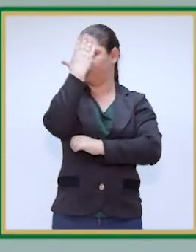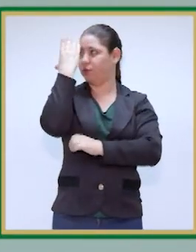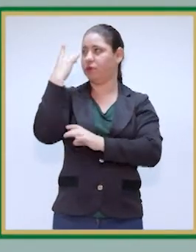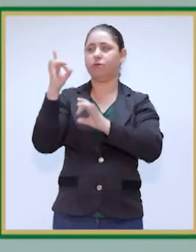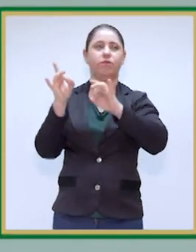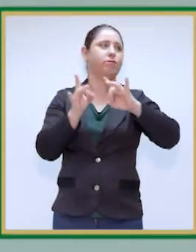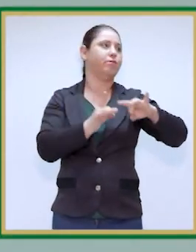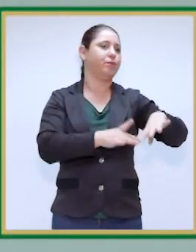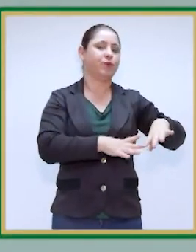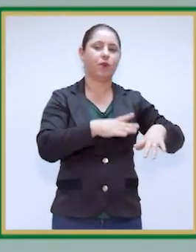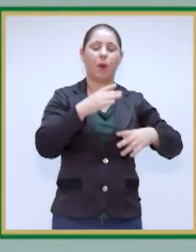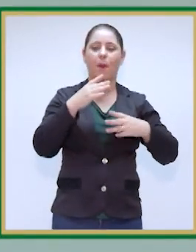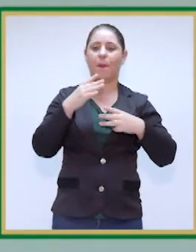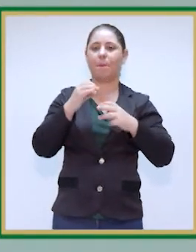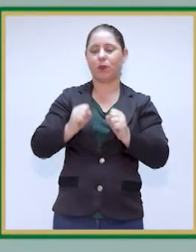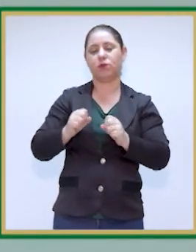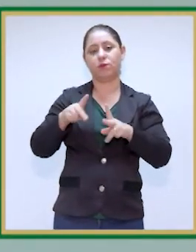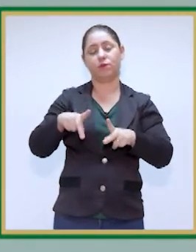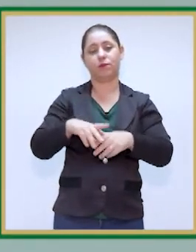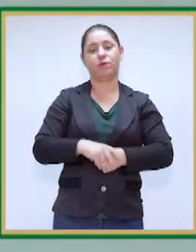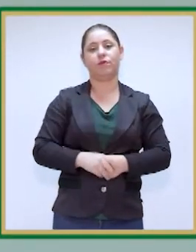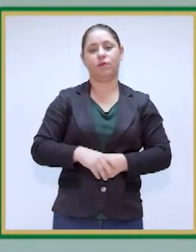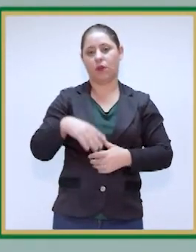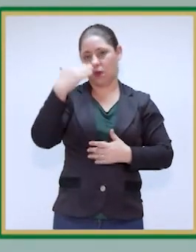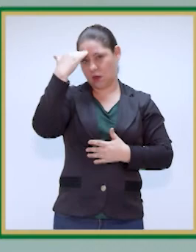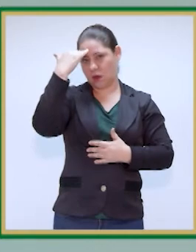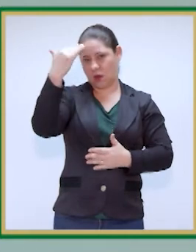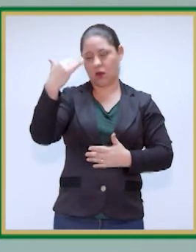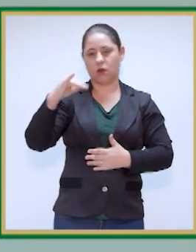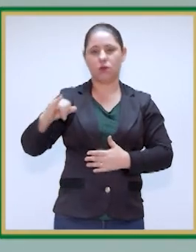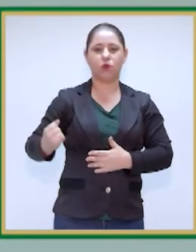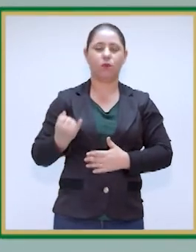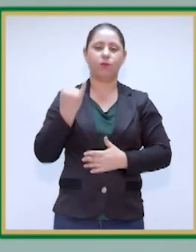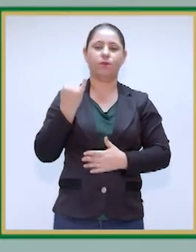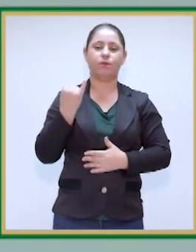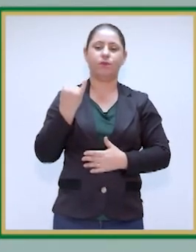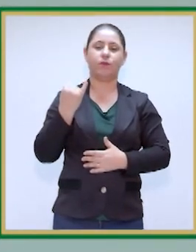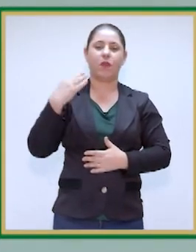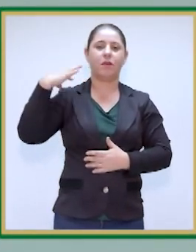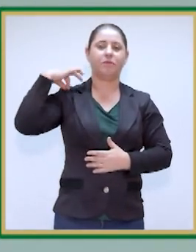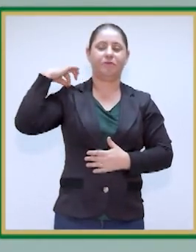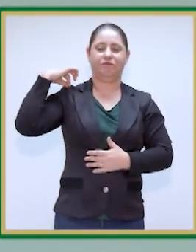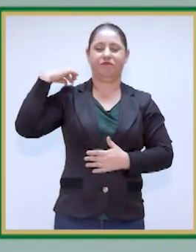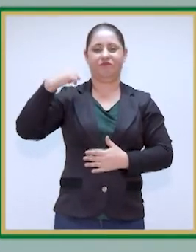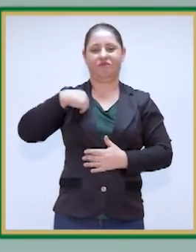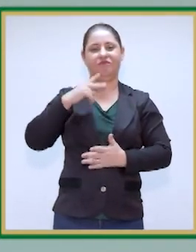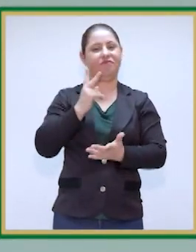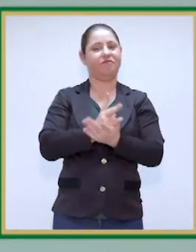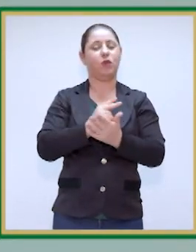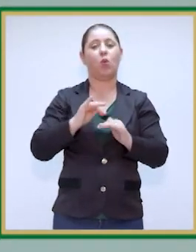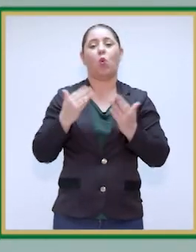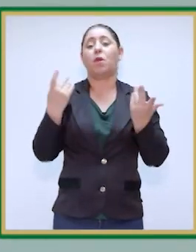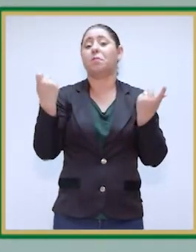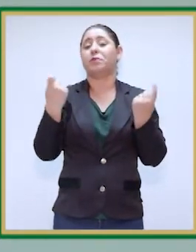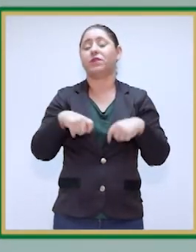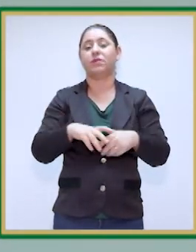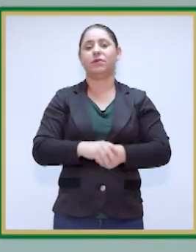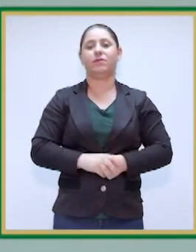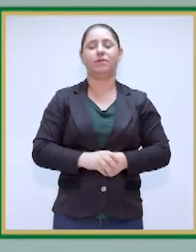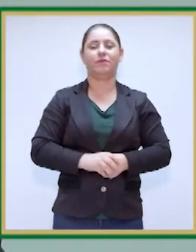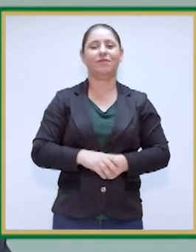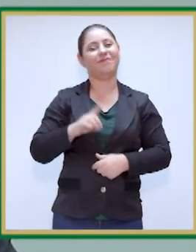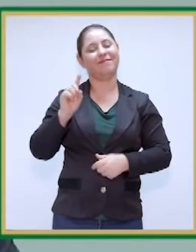tão esquecido pelo poder público. Agradeço a oportunidade e estou plenamente à disposição para